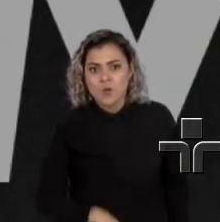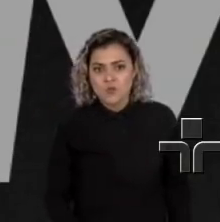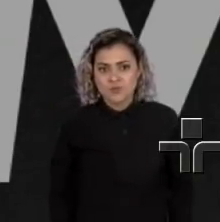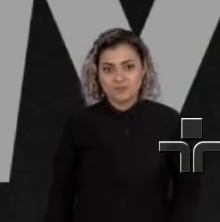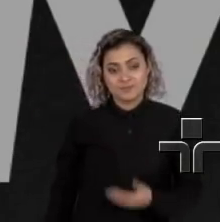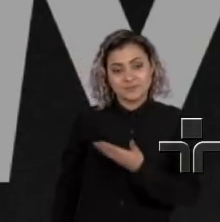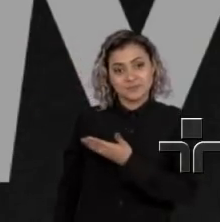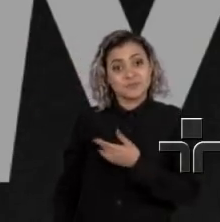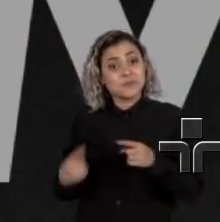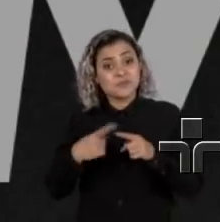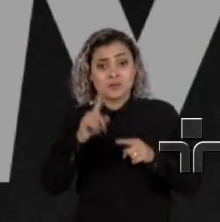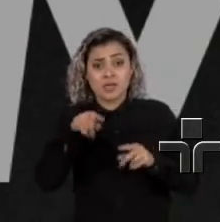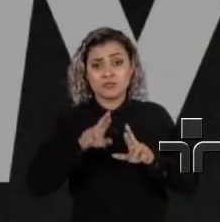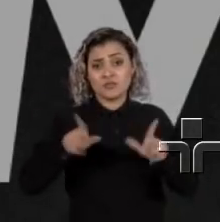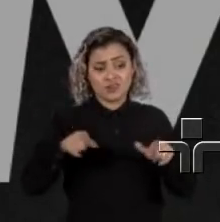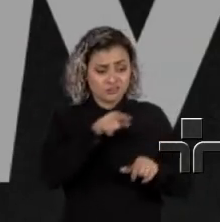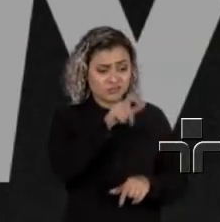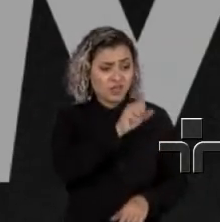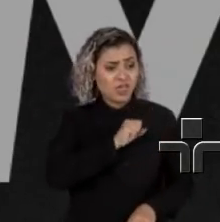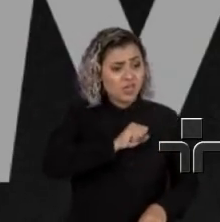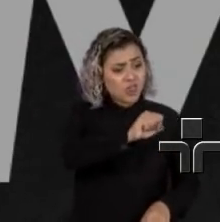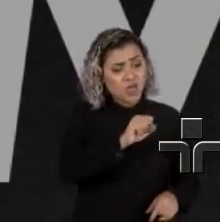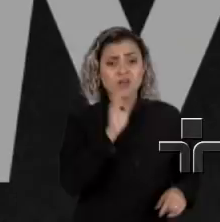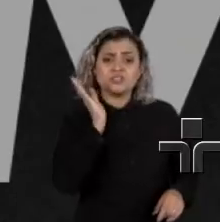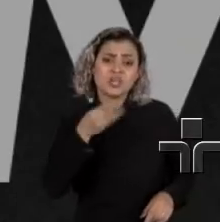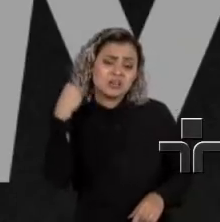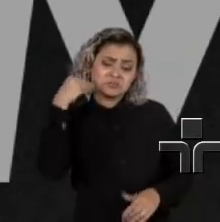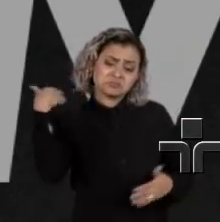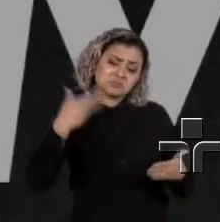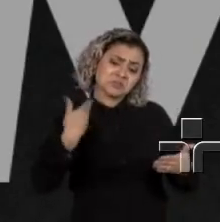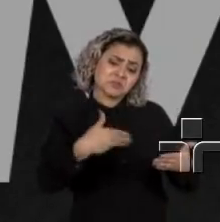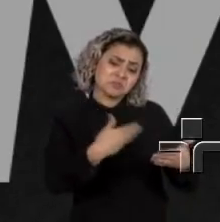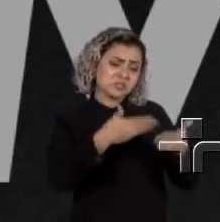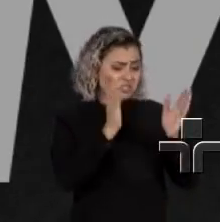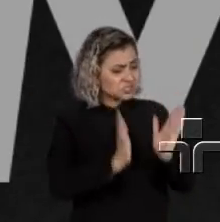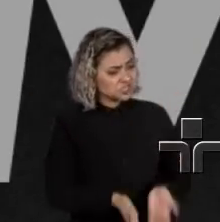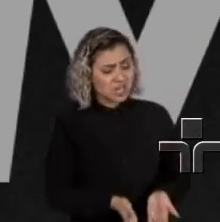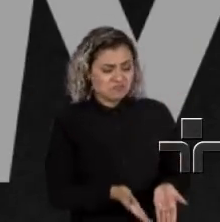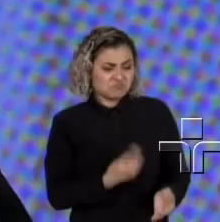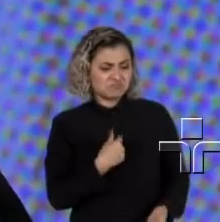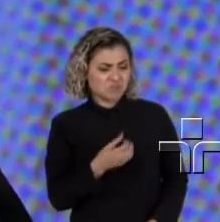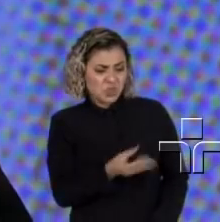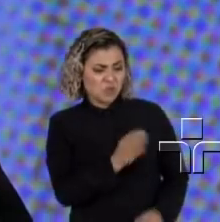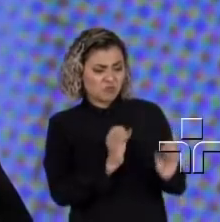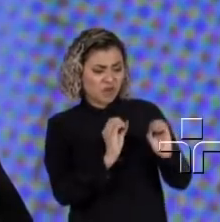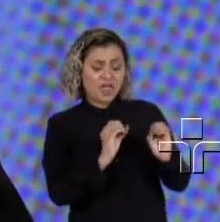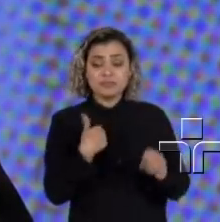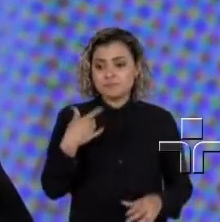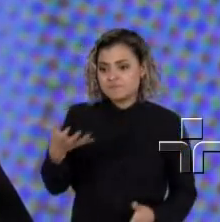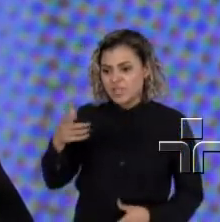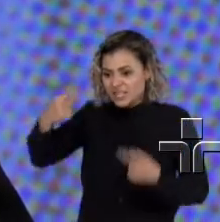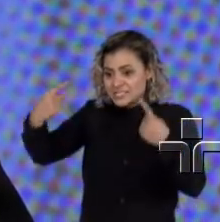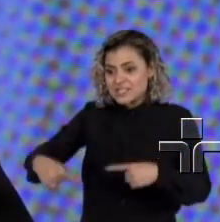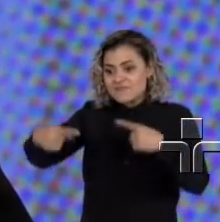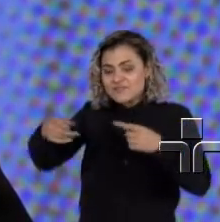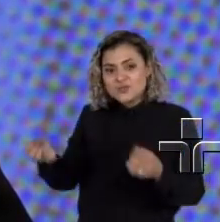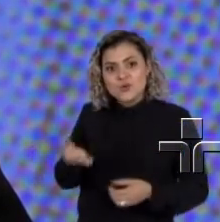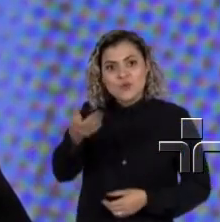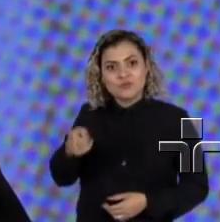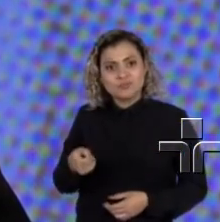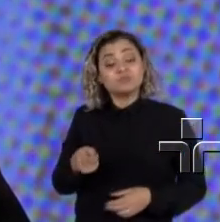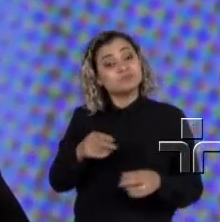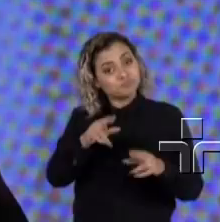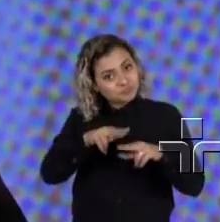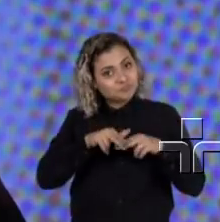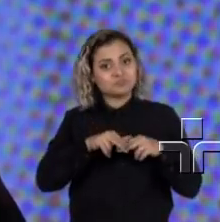personagem diferente. O outro é um herói, eu tinha feito tantos, né? Não era uma grande novidade. Mas o Grande Sertão Veredas